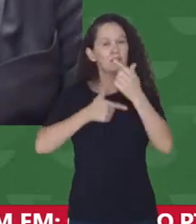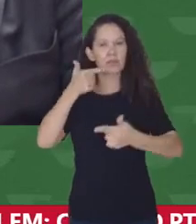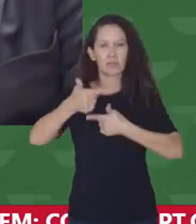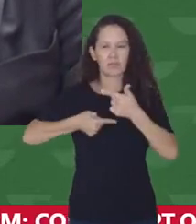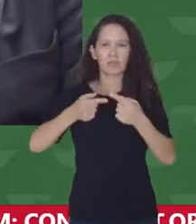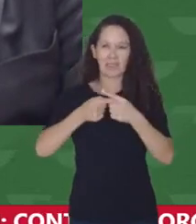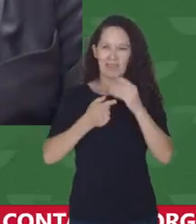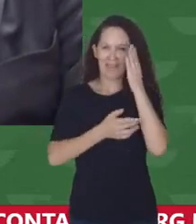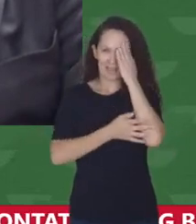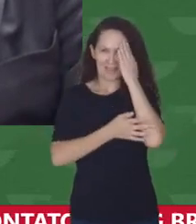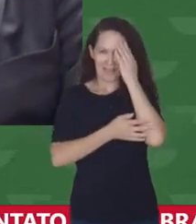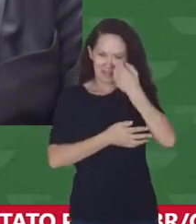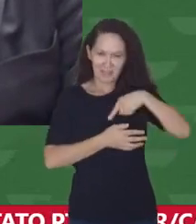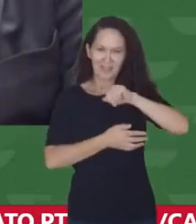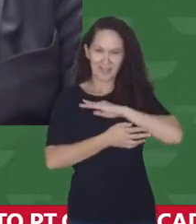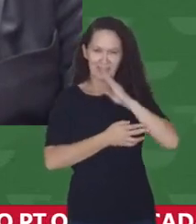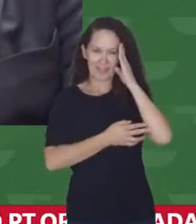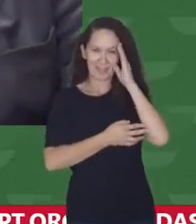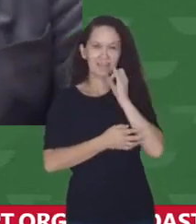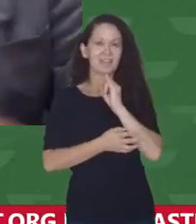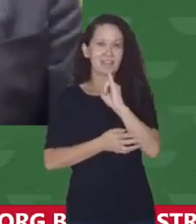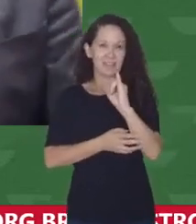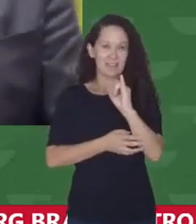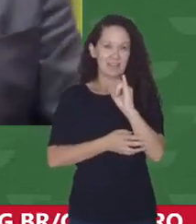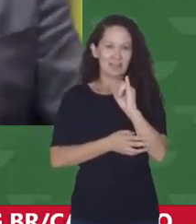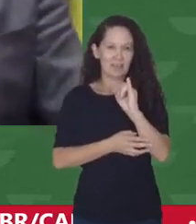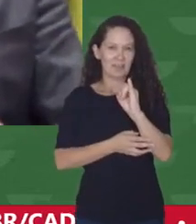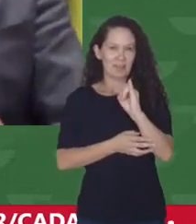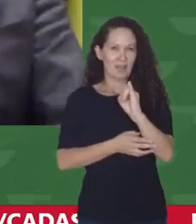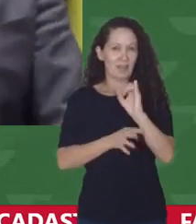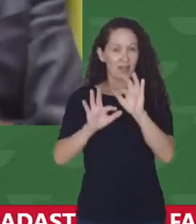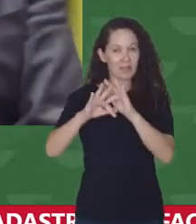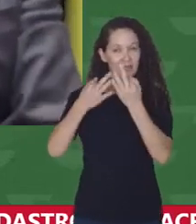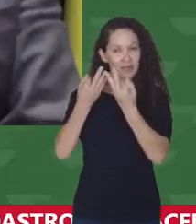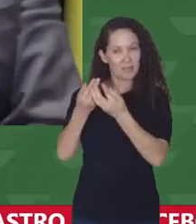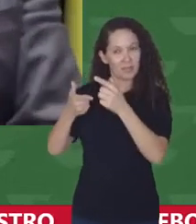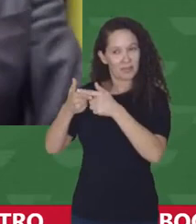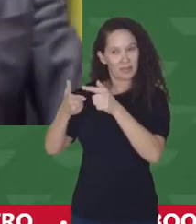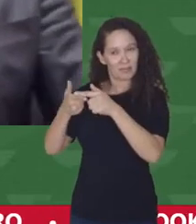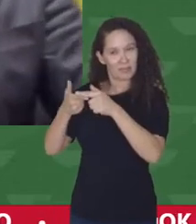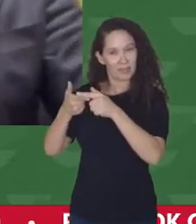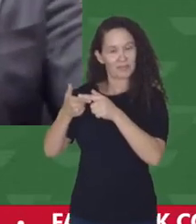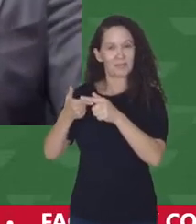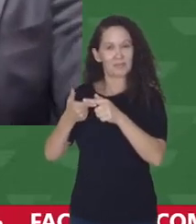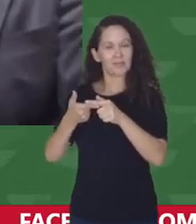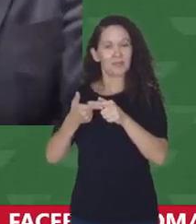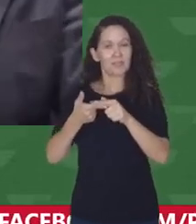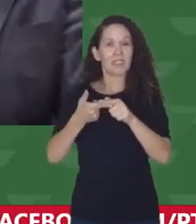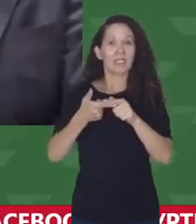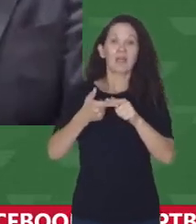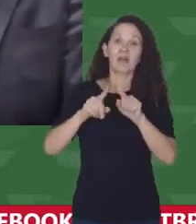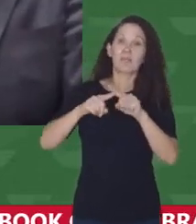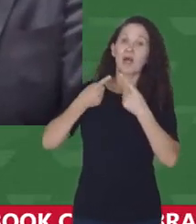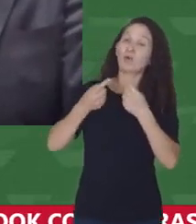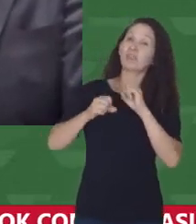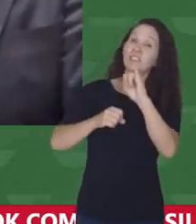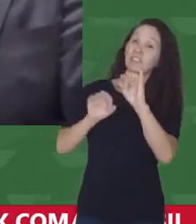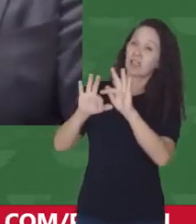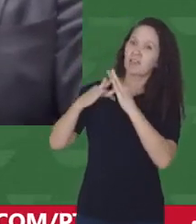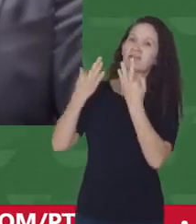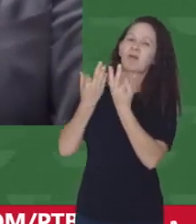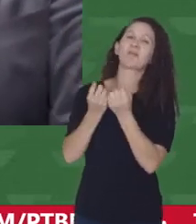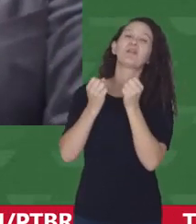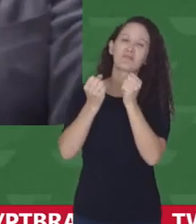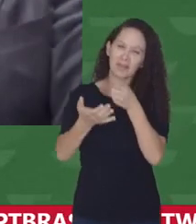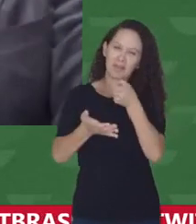a gente sabe que uma vez que a demanda das famílias volta a crescer, as empresas voltam a produzir, porque elas vão